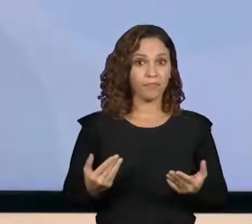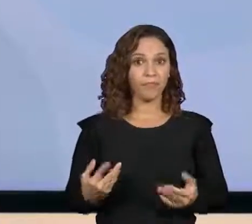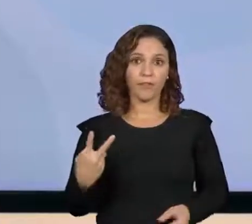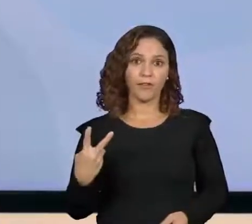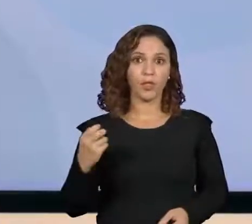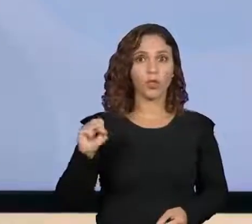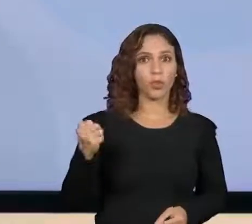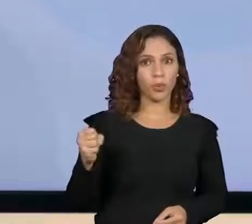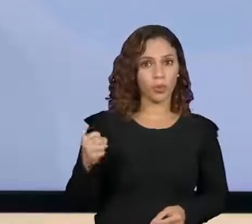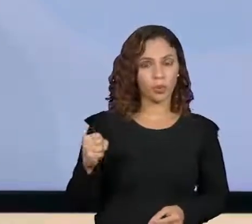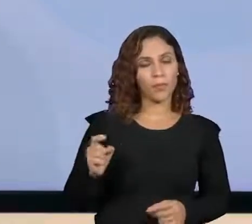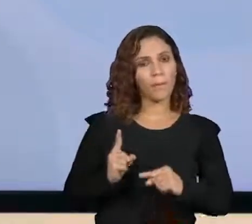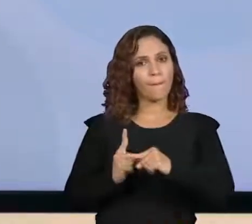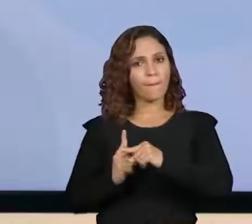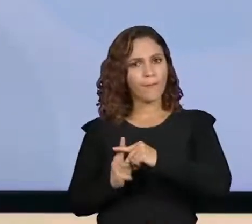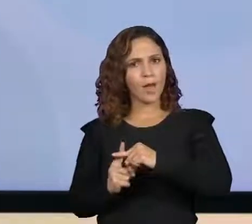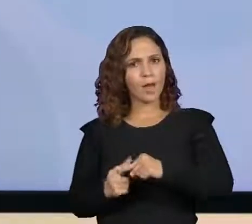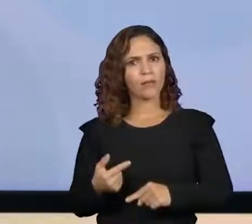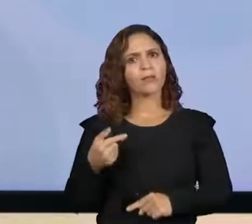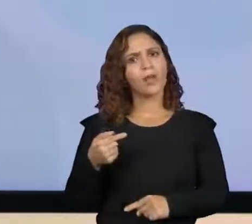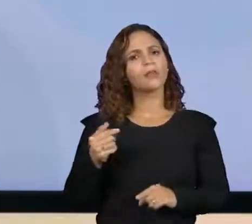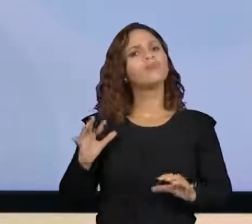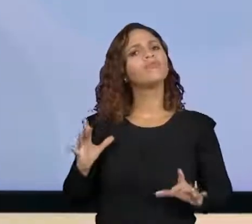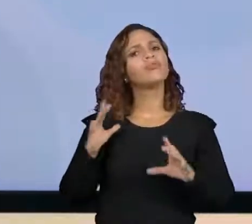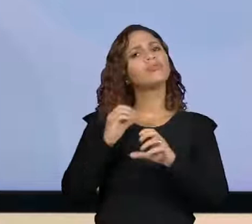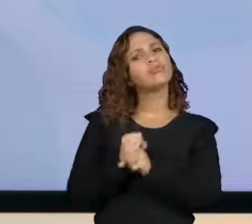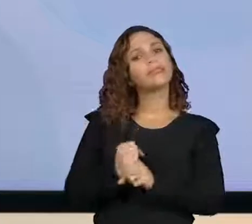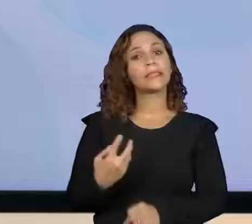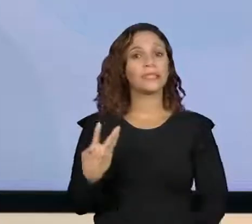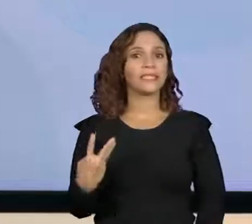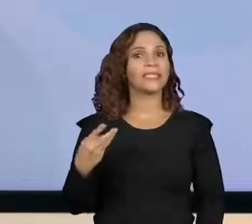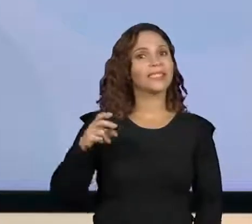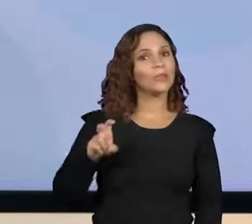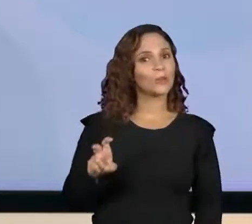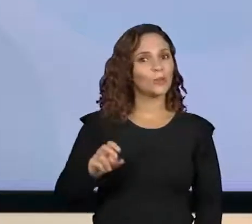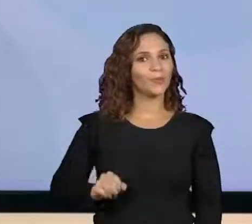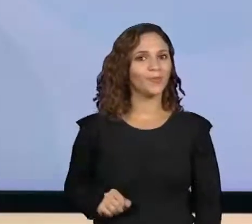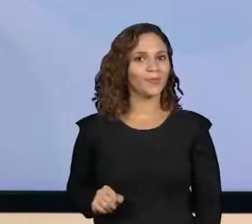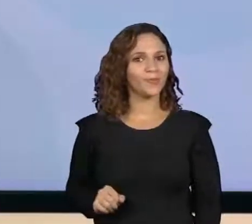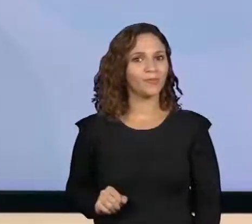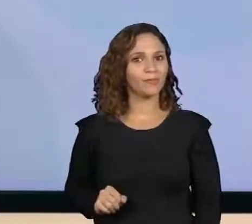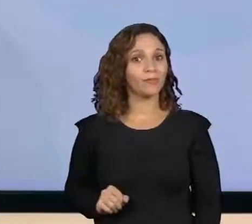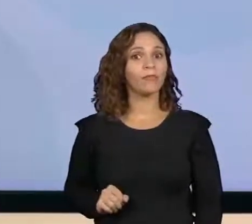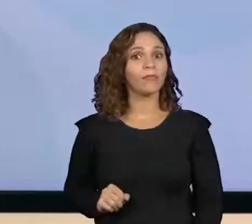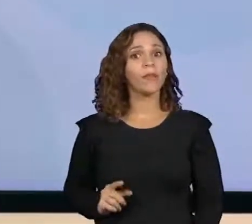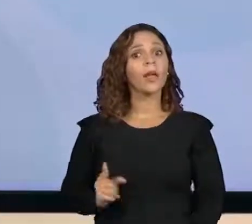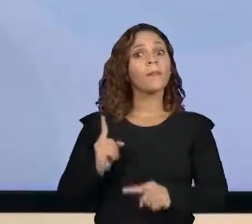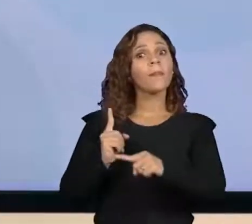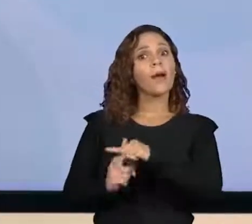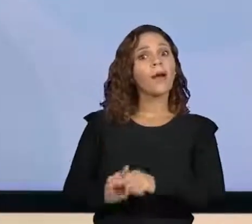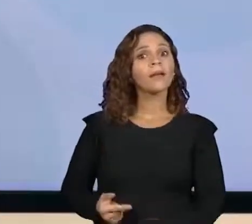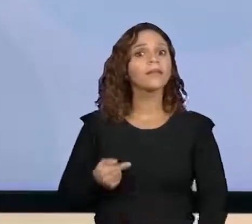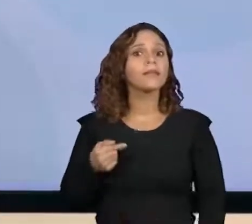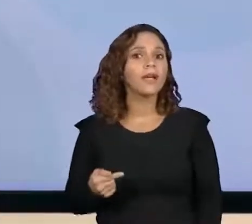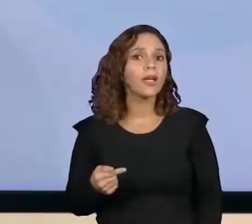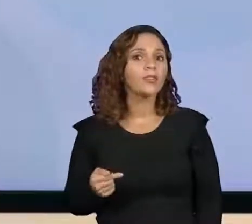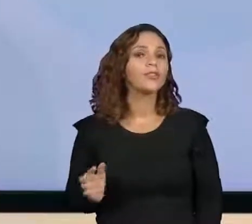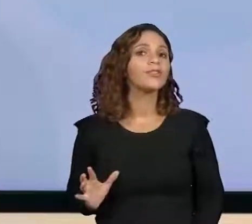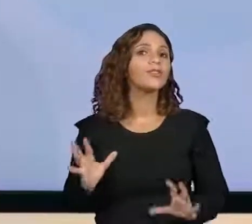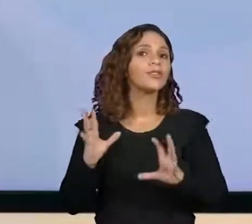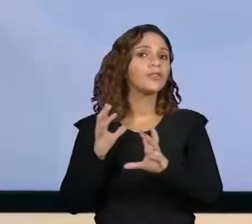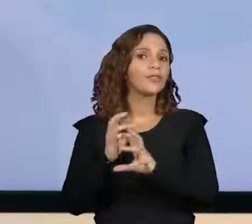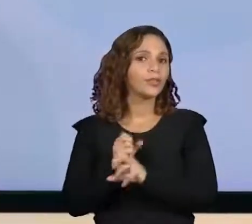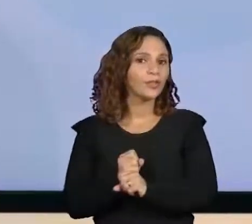mais 7, eu tenho 35. Daí, 35 mais 7, eu